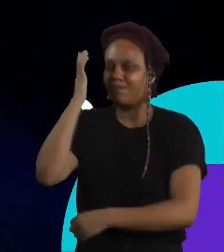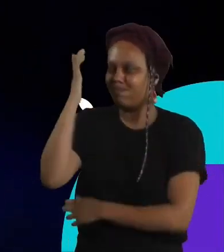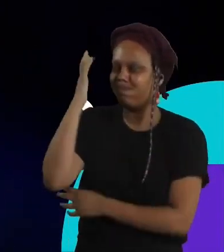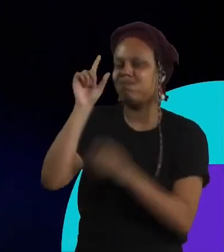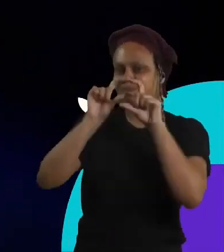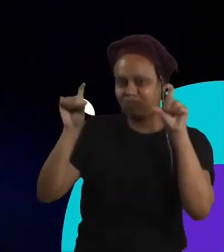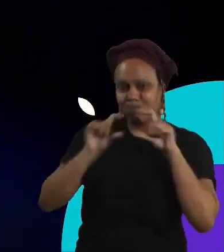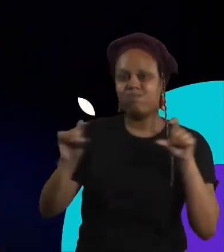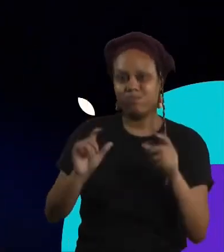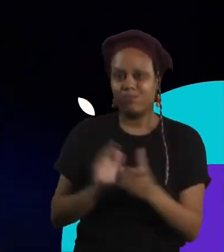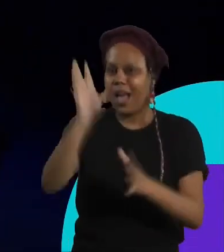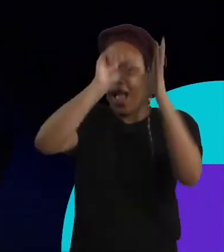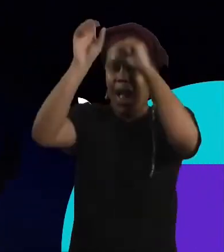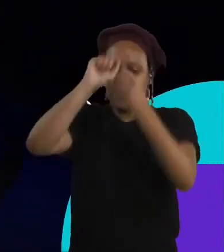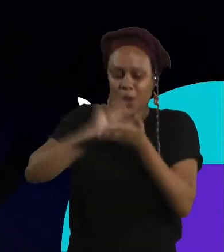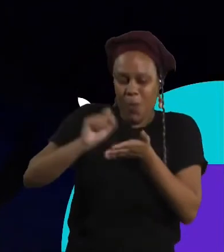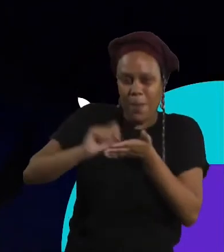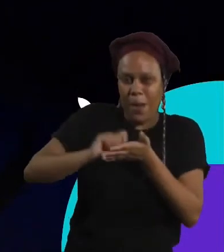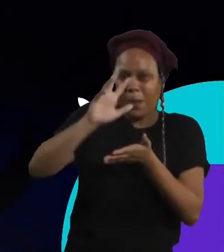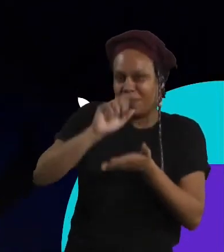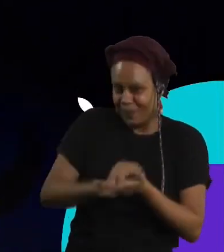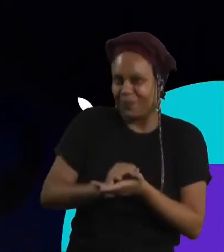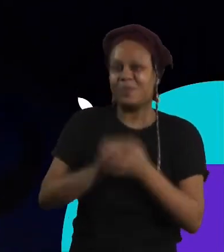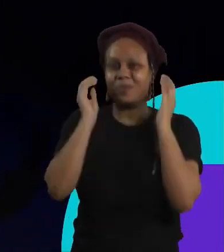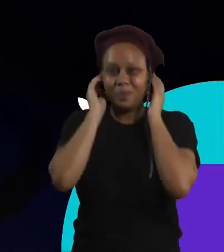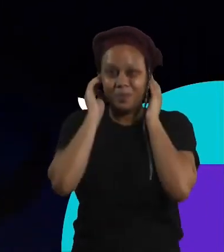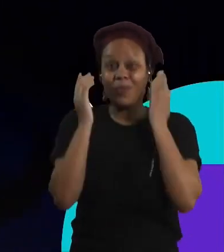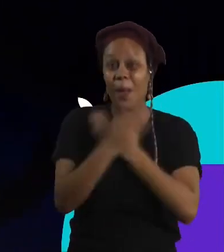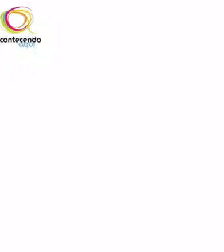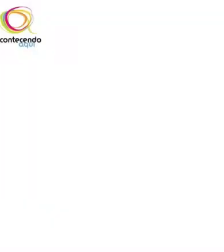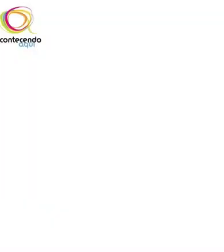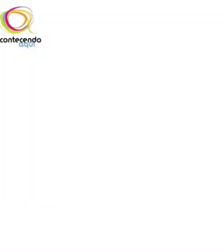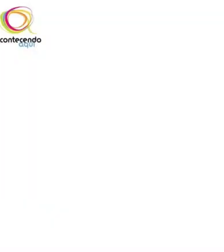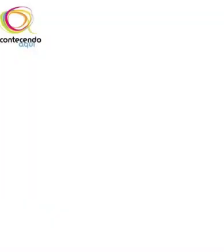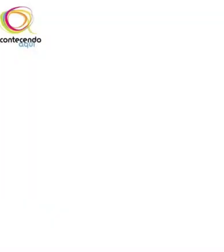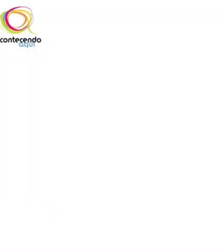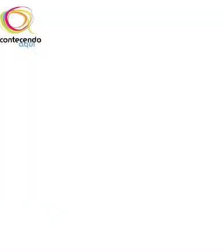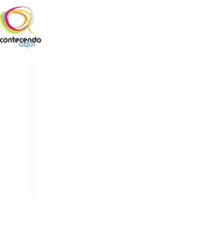monte de coisa aqui, aprendi pra caramba. Então, um abraço para vocês e até a próxima, gente.